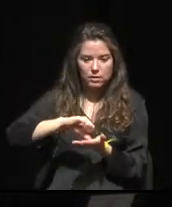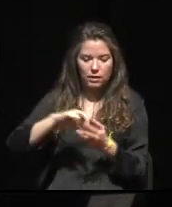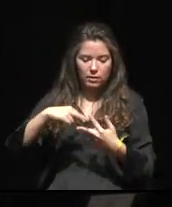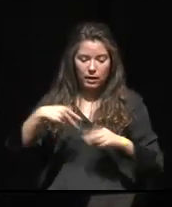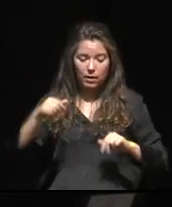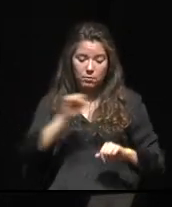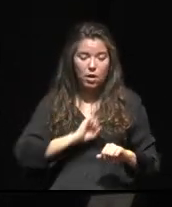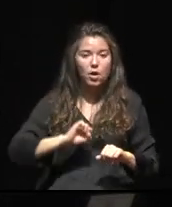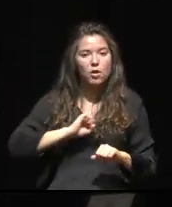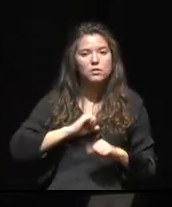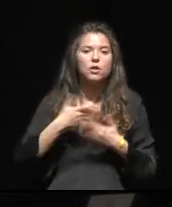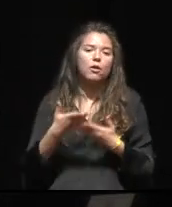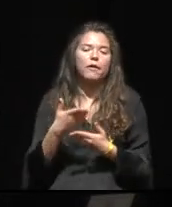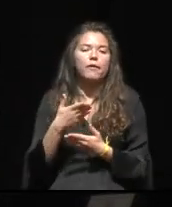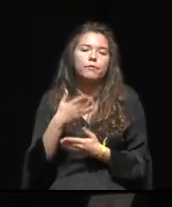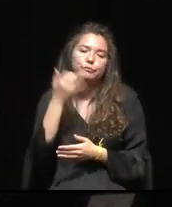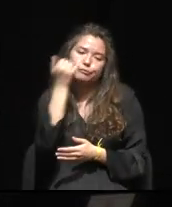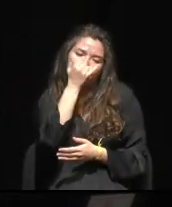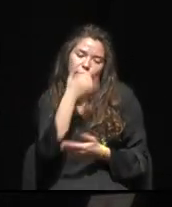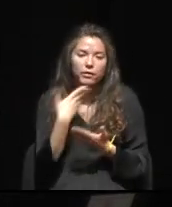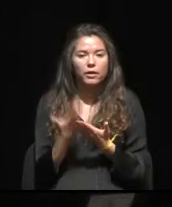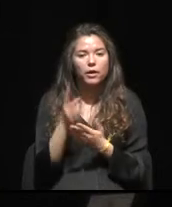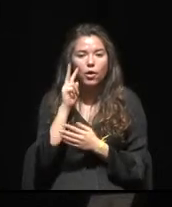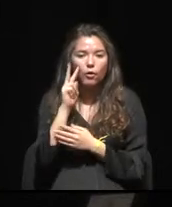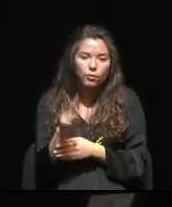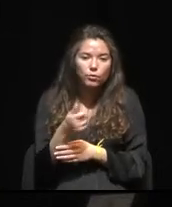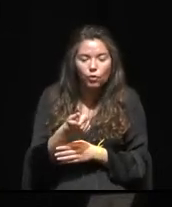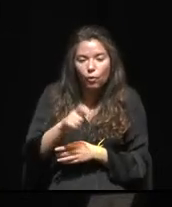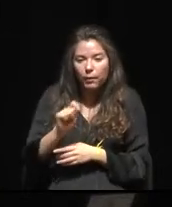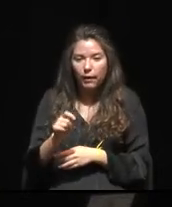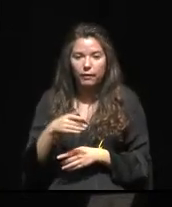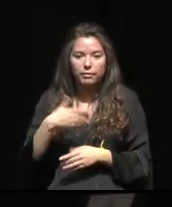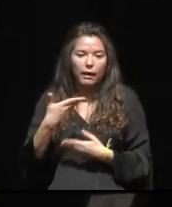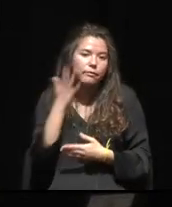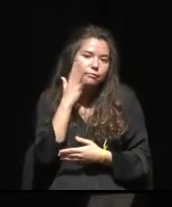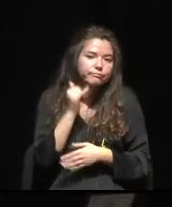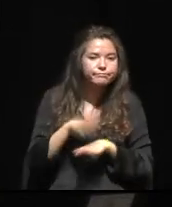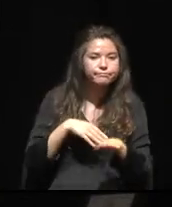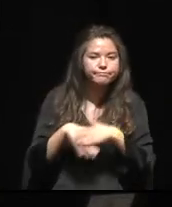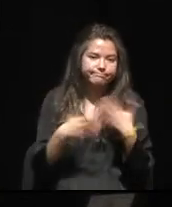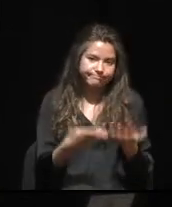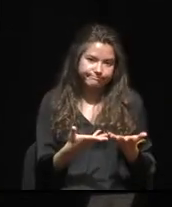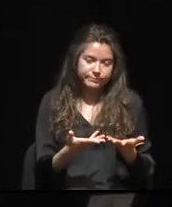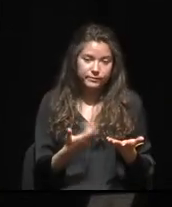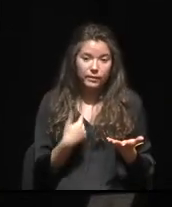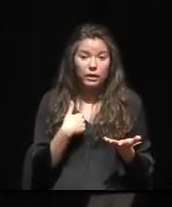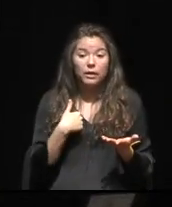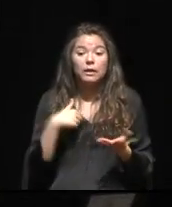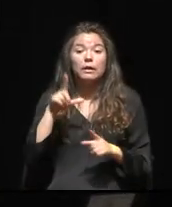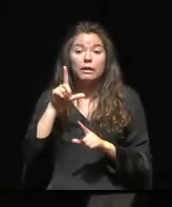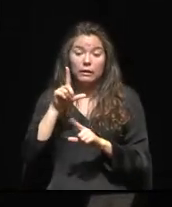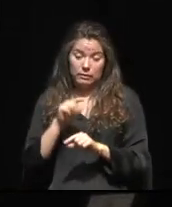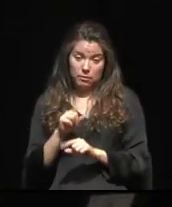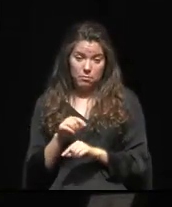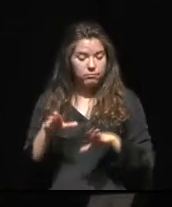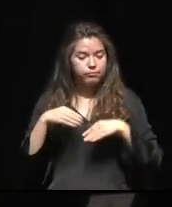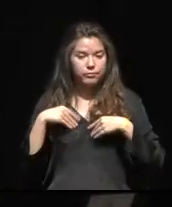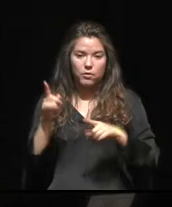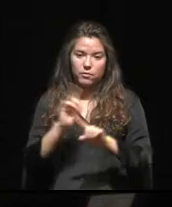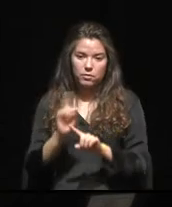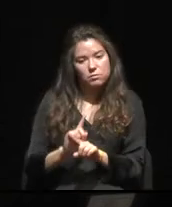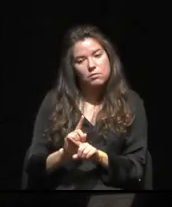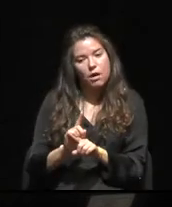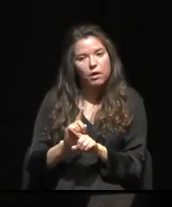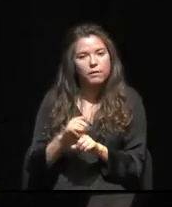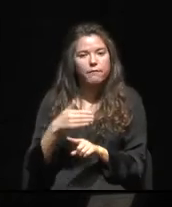Câmara e por isso não vamos agora fingir que não vemos aquilo que o bloco de esquerda está aqui a tentar fazer assim como também não vamos aceitar que se